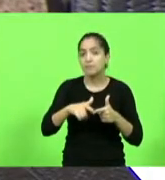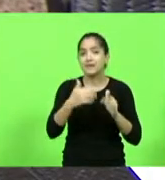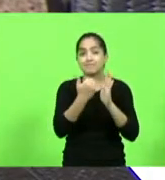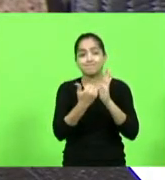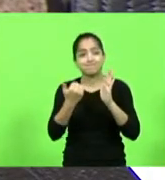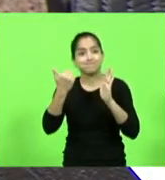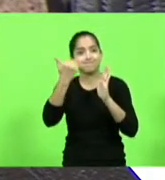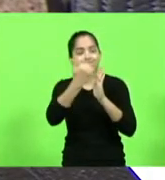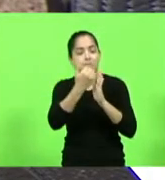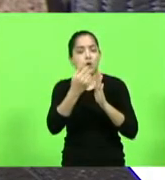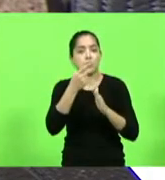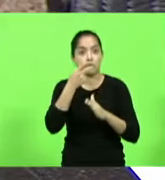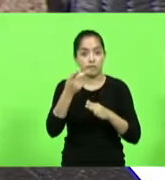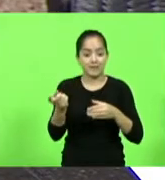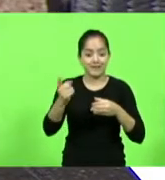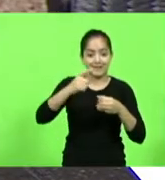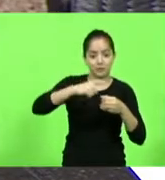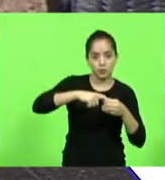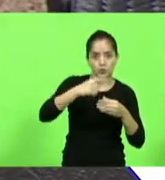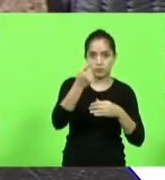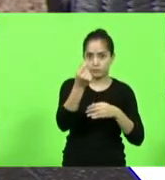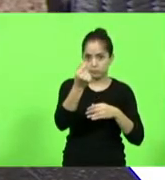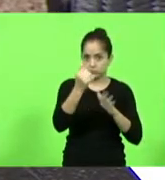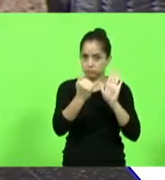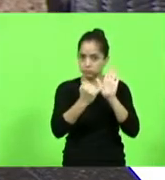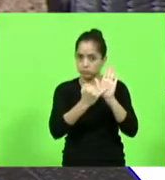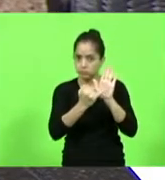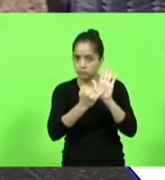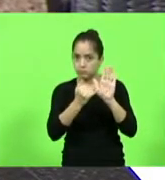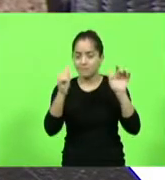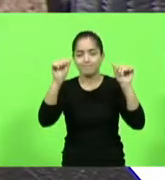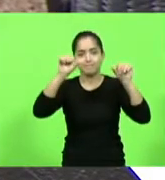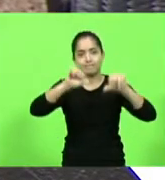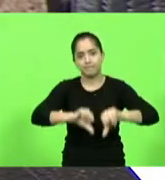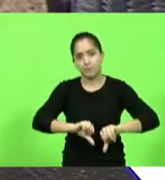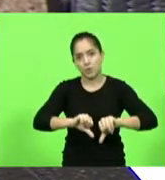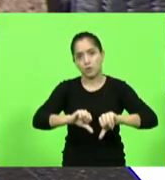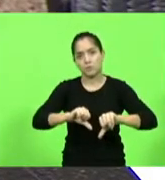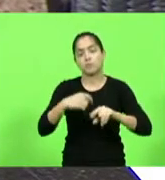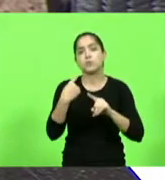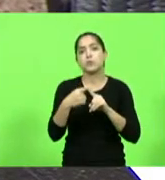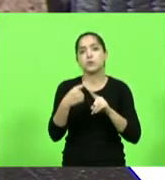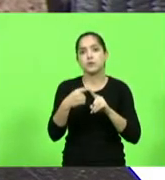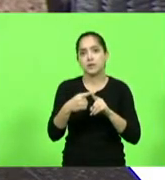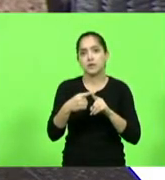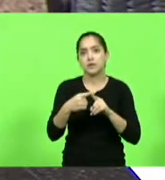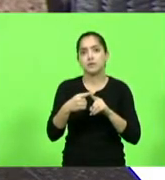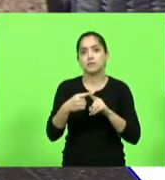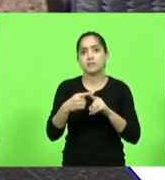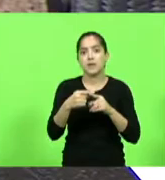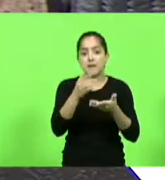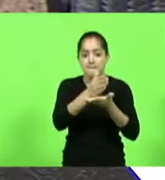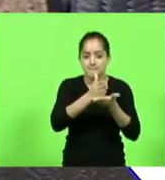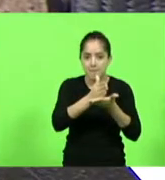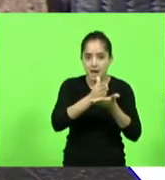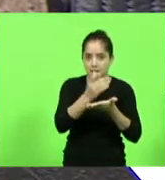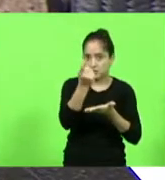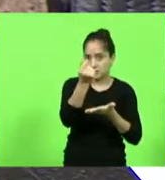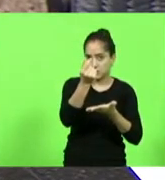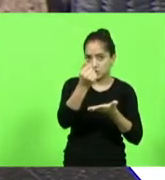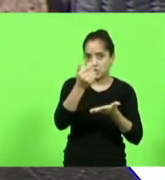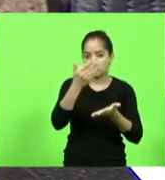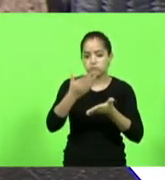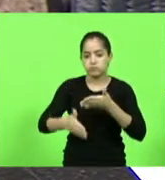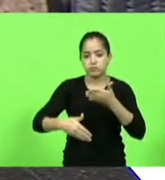em retorno, em impostos, é por isso. Nosso retorno é péssimo, porque a maior parte desse dinheiro se perde